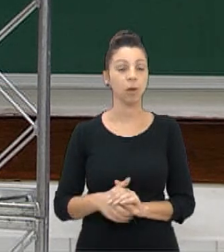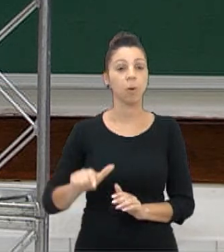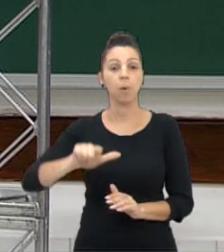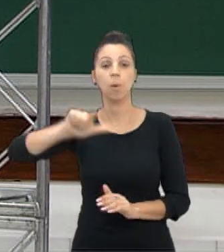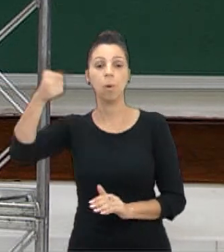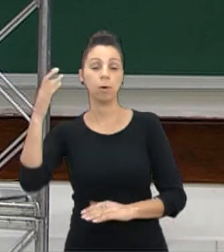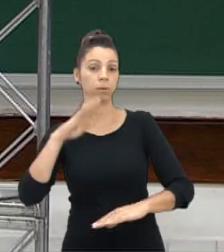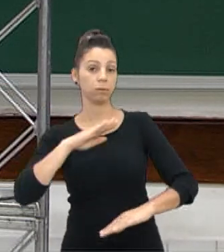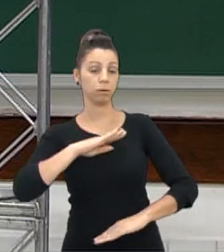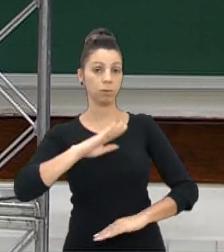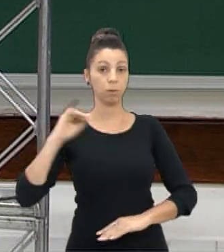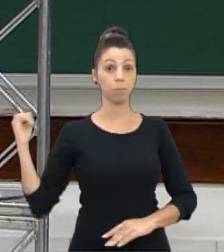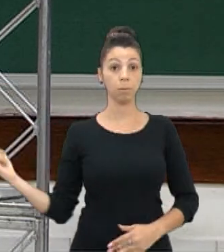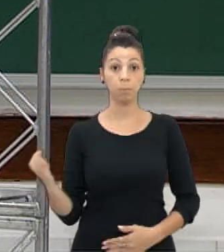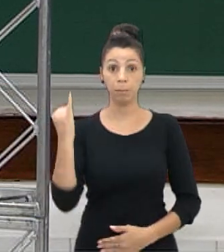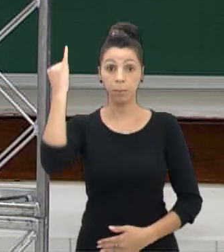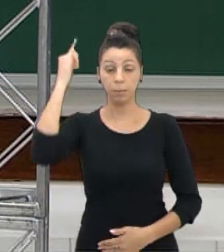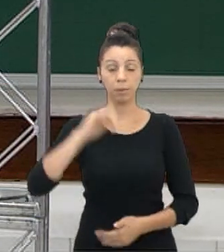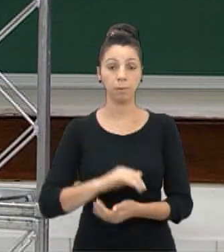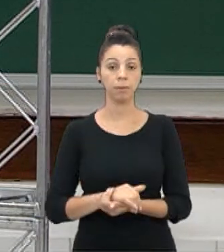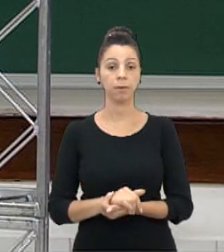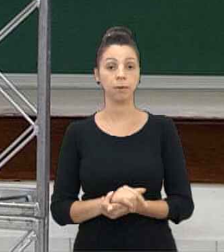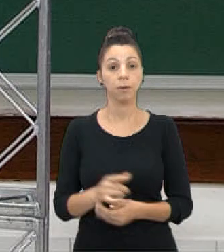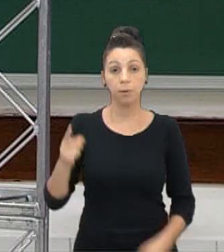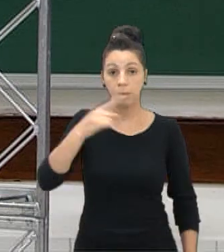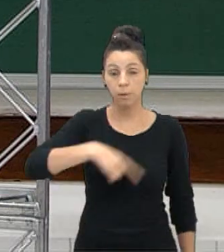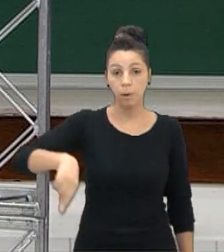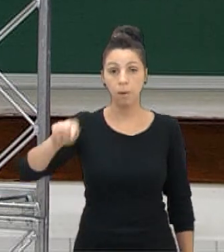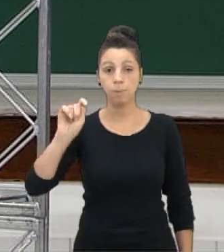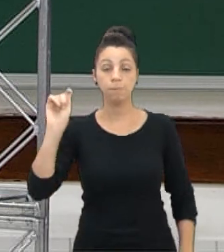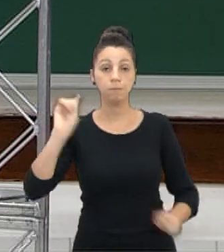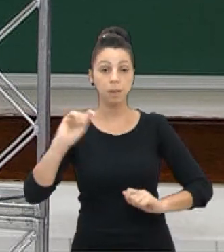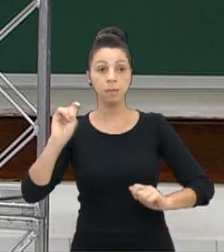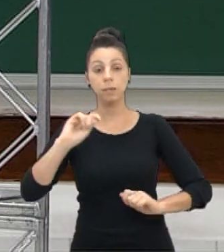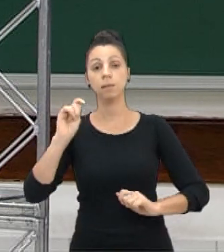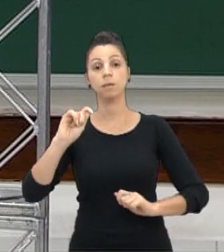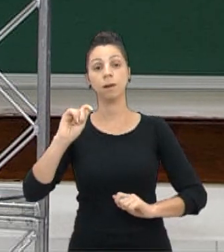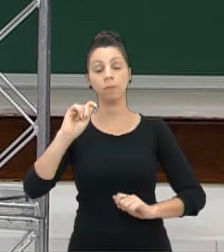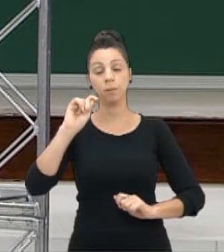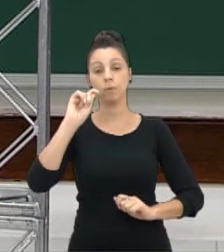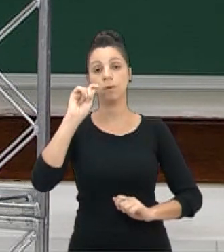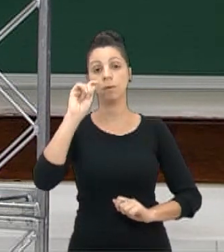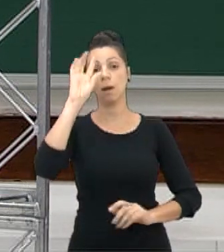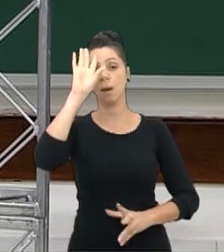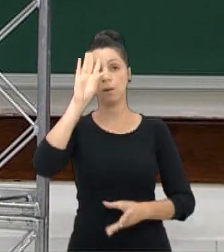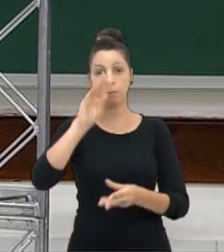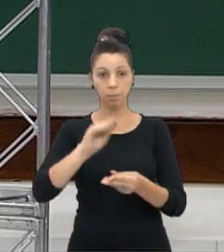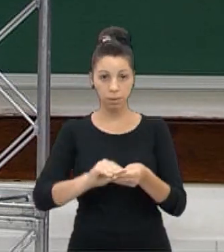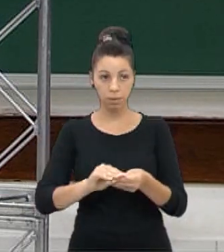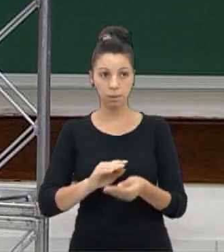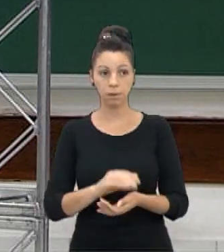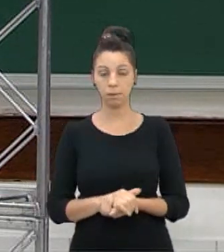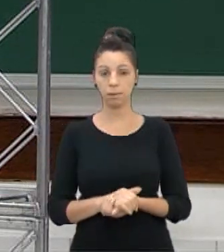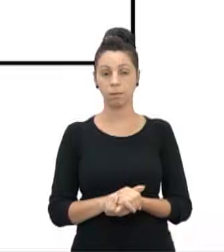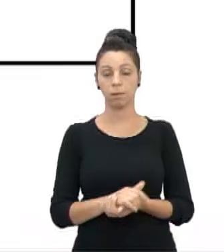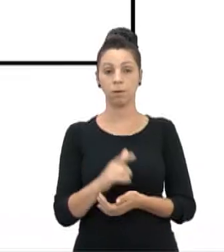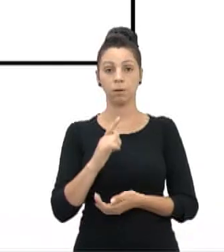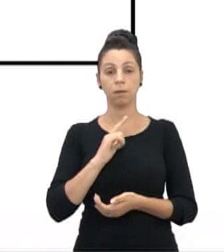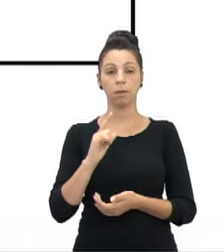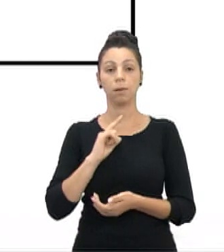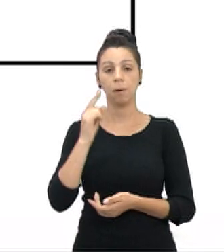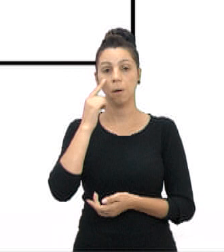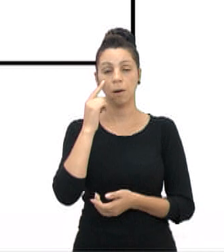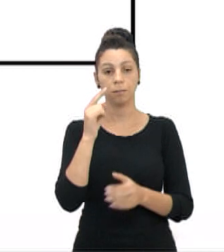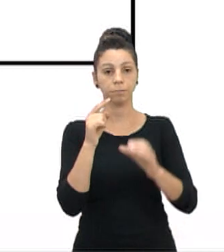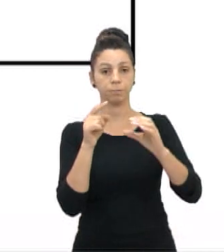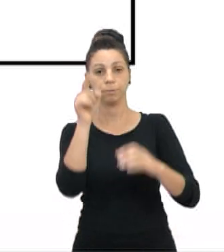situações importantes que nós precisamos saber, ok? Vejam, posições relativas entre